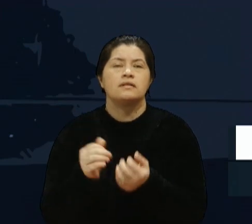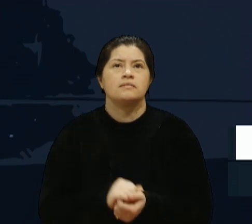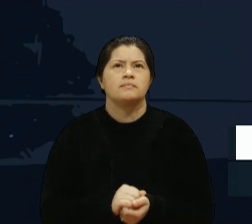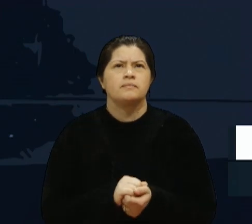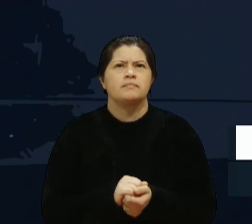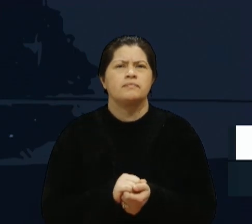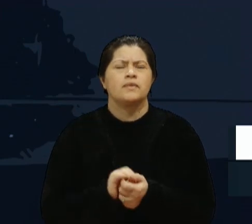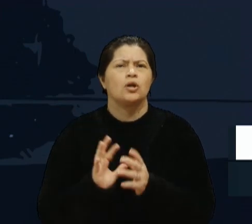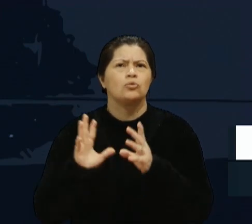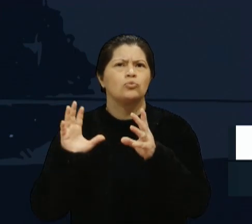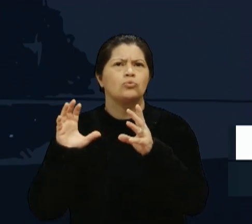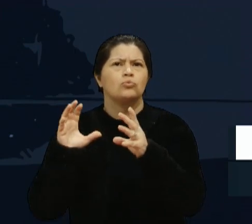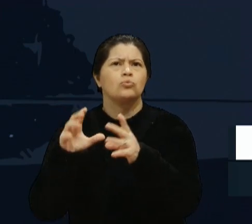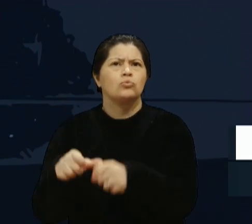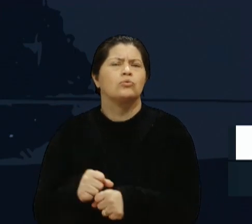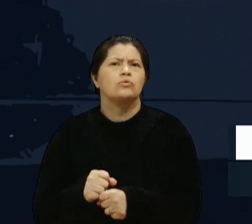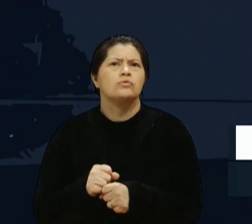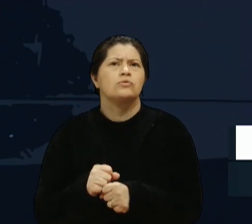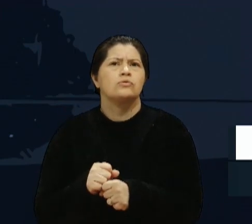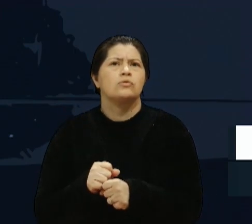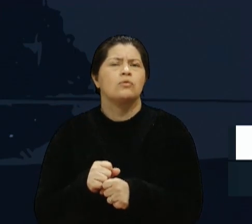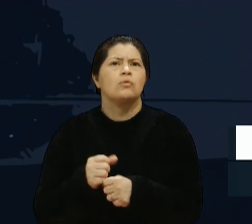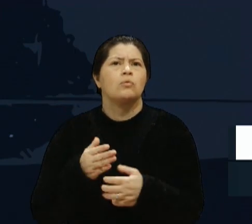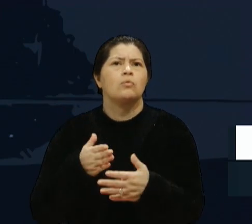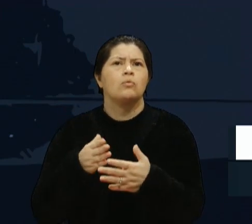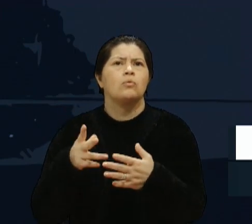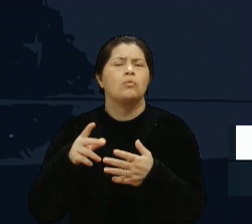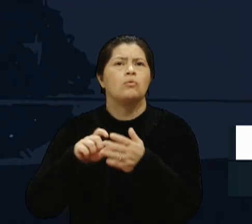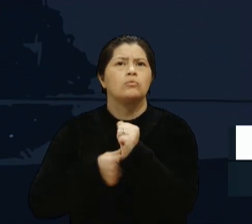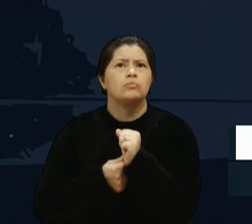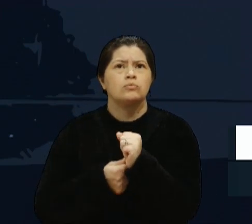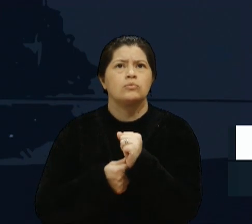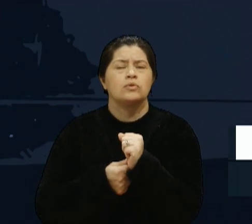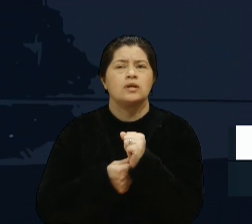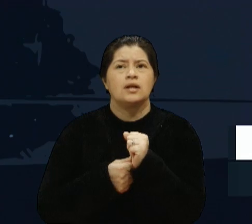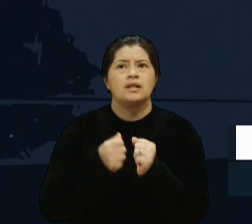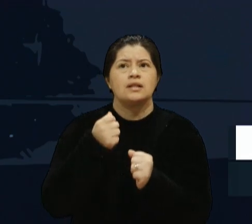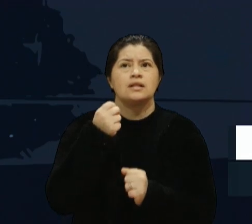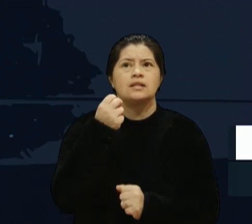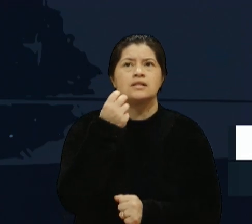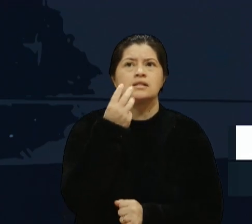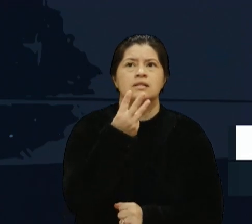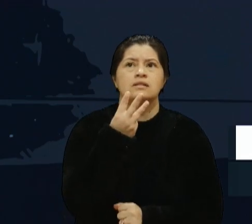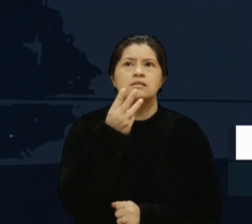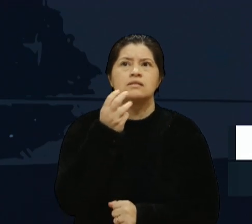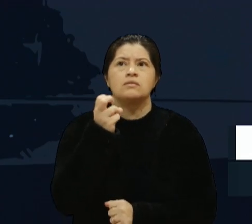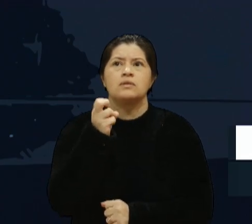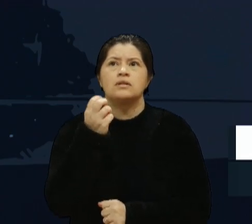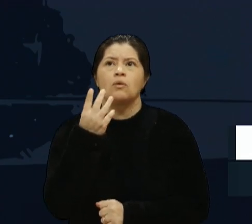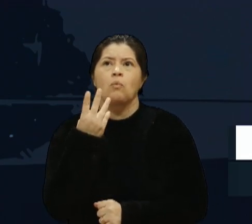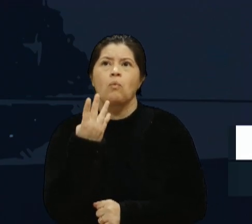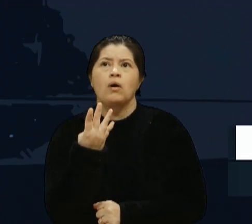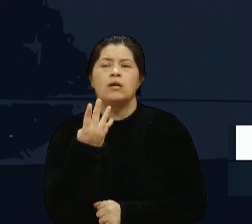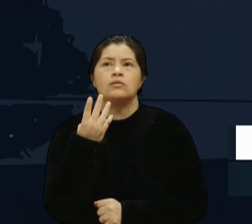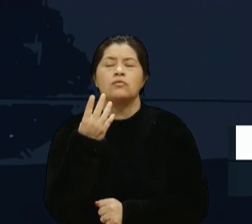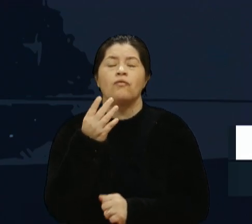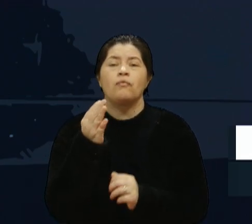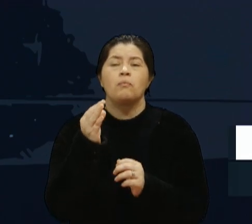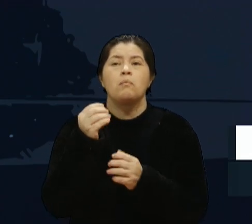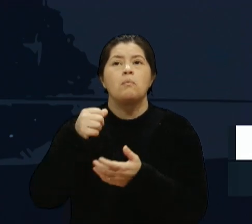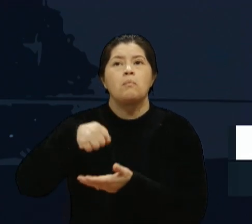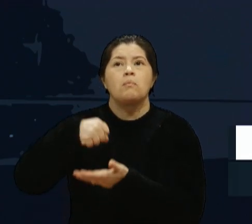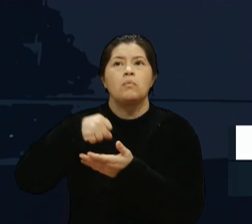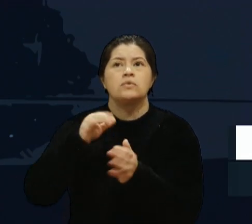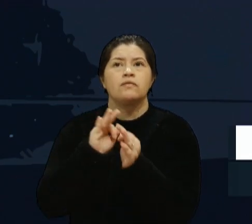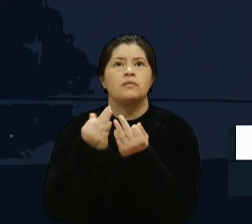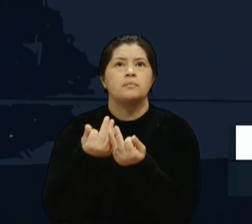Desse total, nós bloqueamos 304 Bolsas Família. Porque as pessoas estavam usando ainda a Bolsa